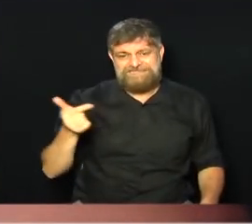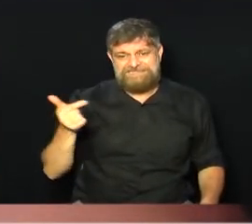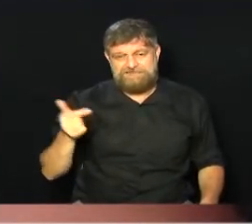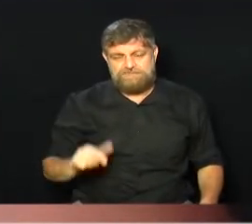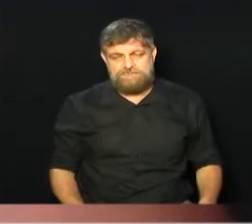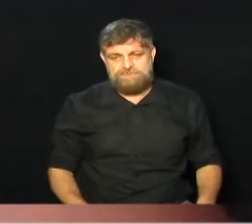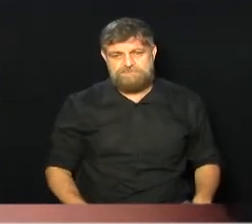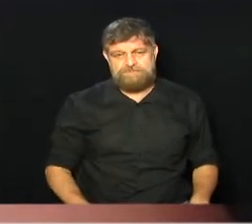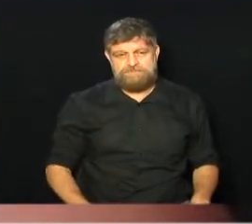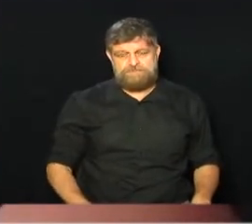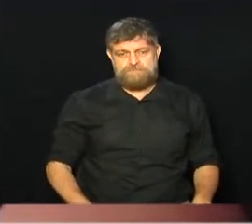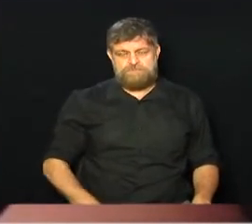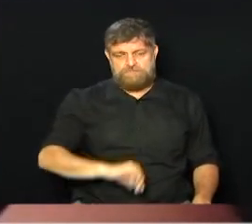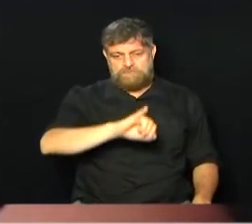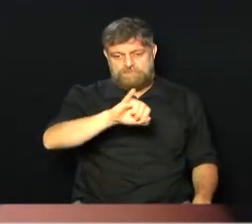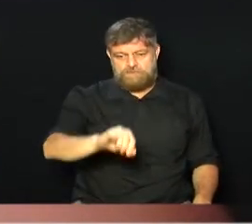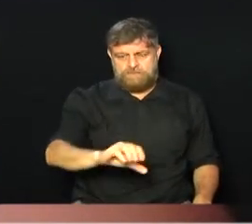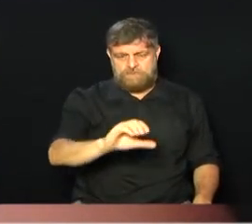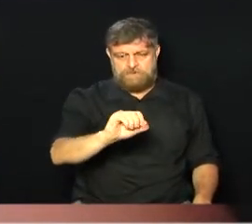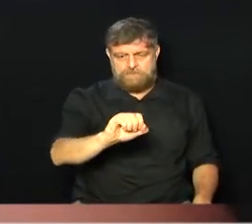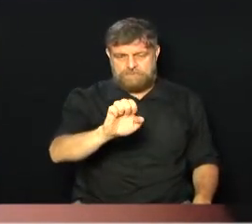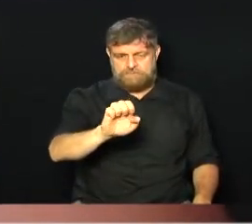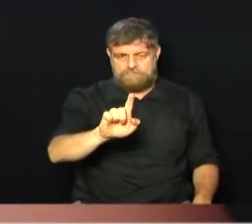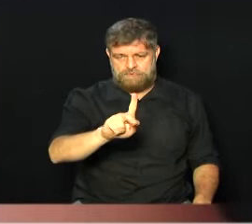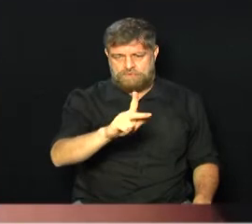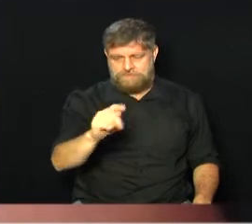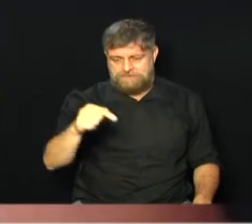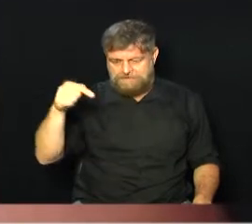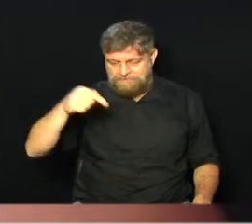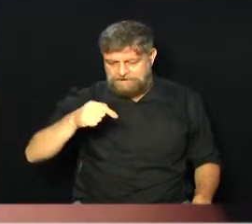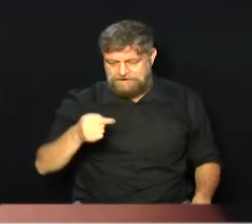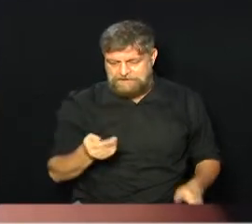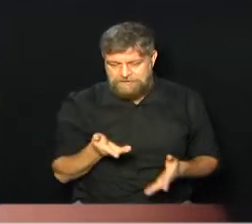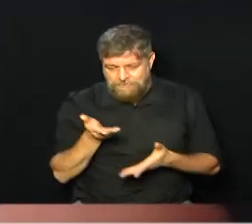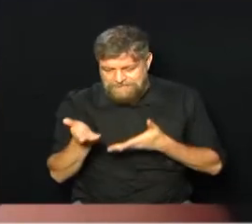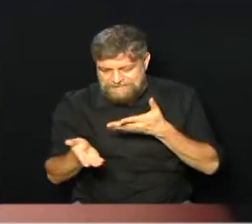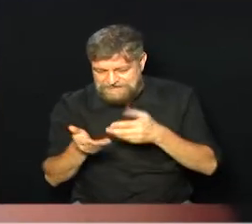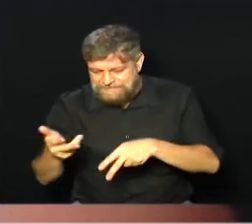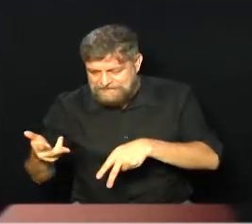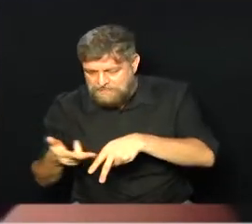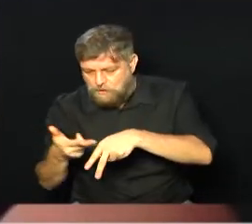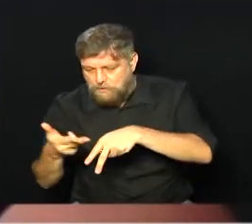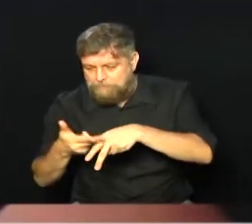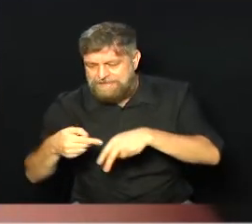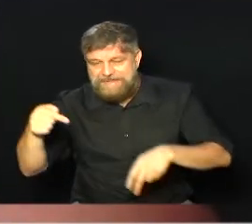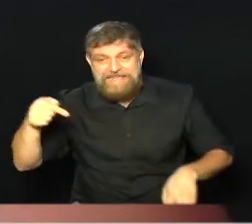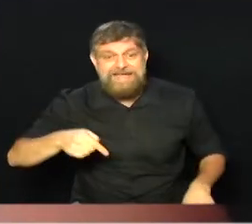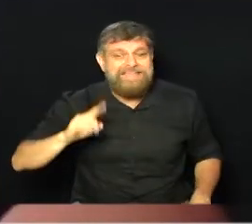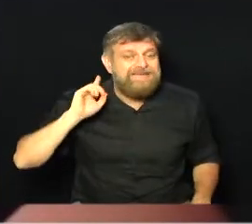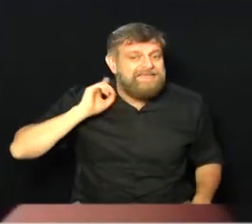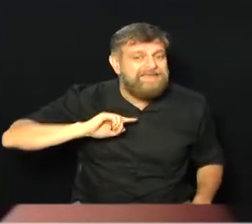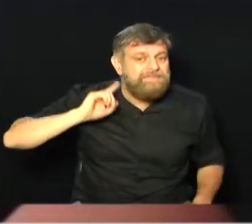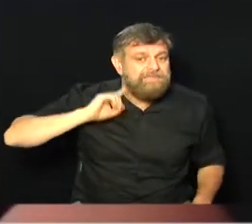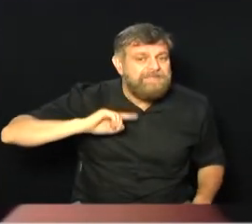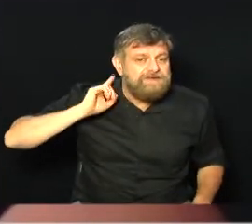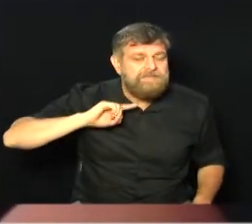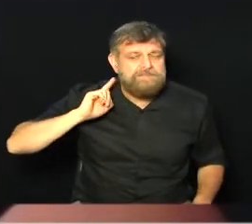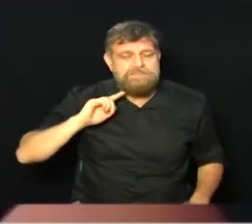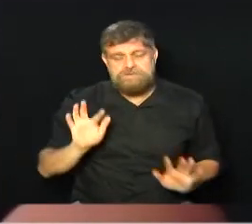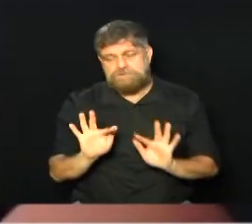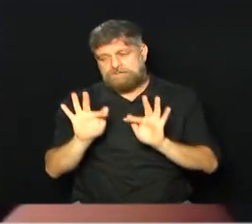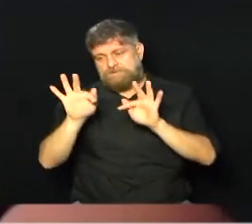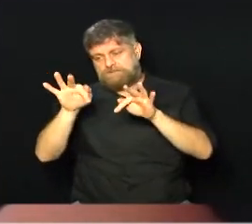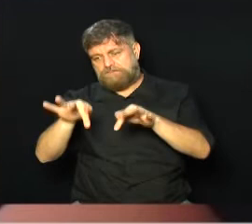do outro joelho, operei em Joinville, me tratei aqui no Cruzeiro, em Minas. E no finalzinho